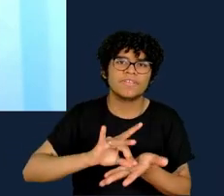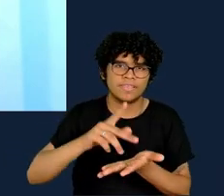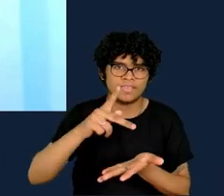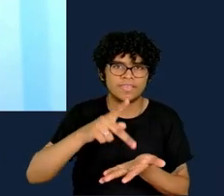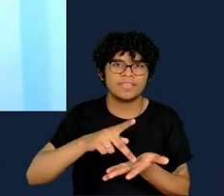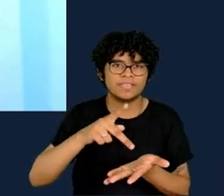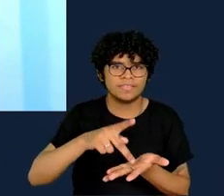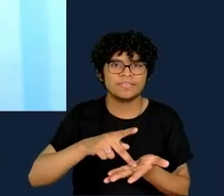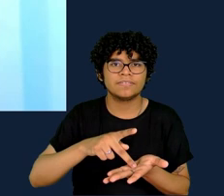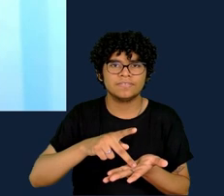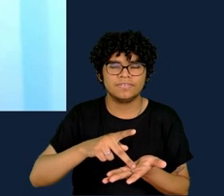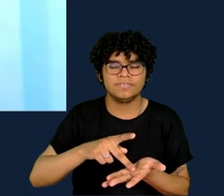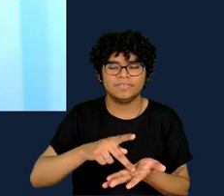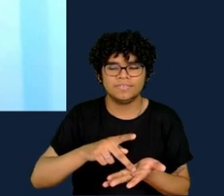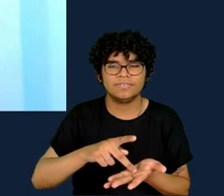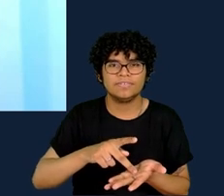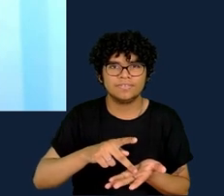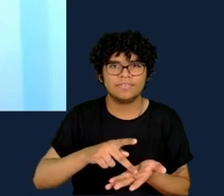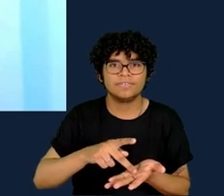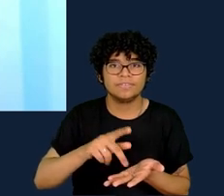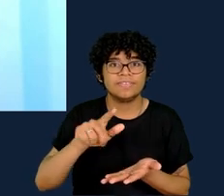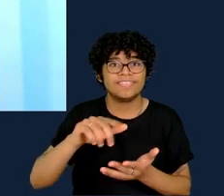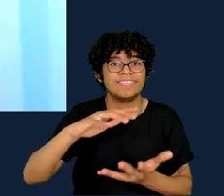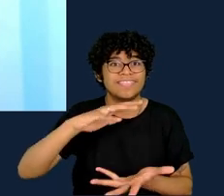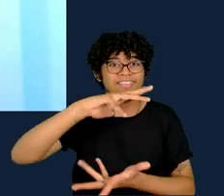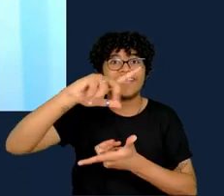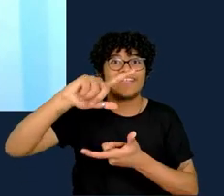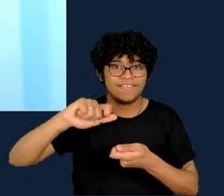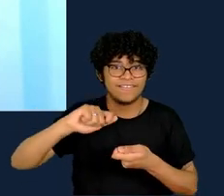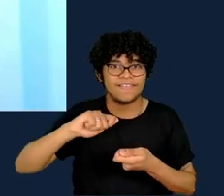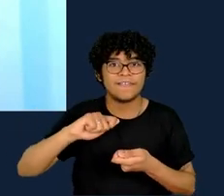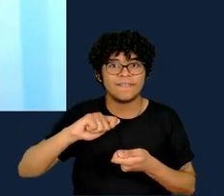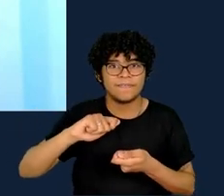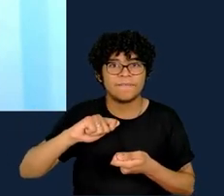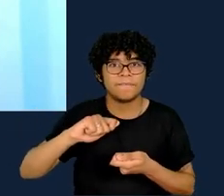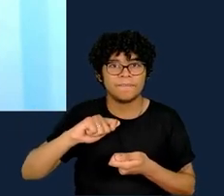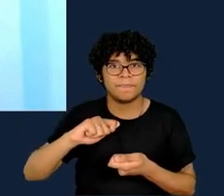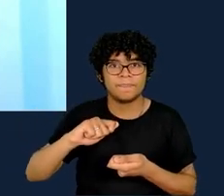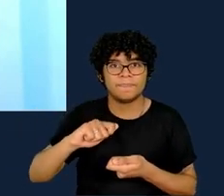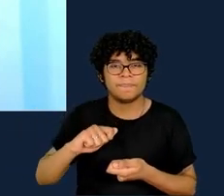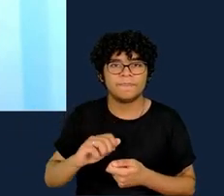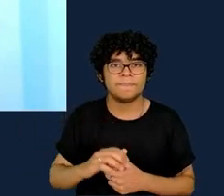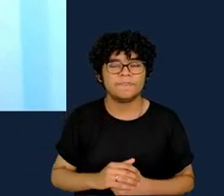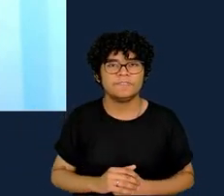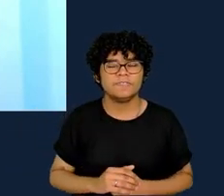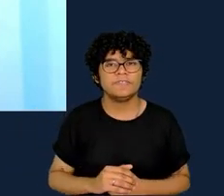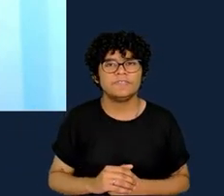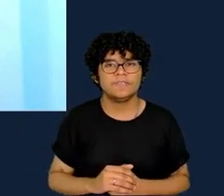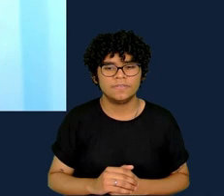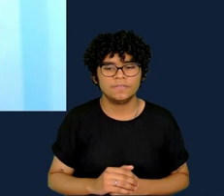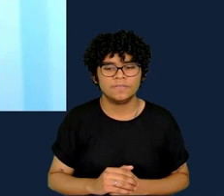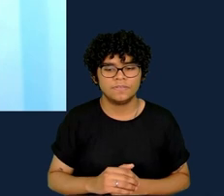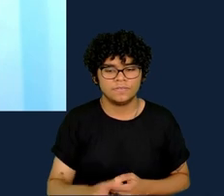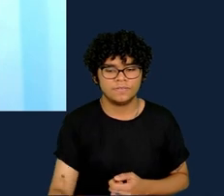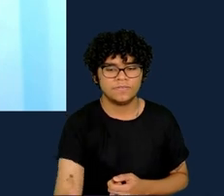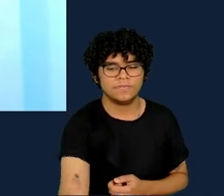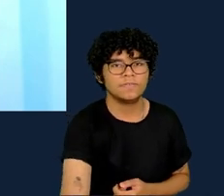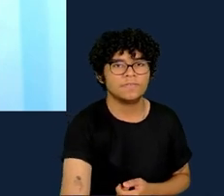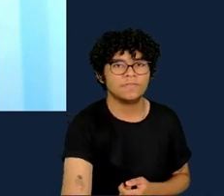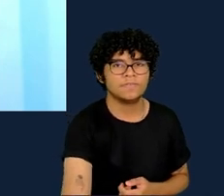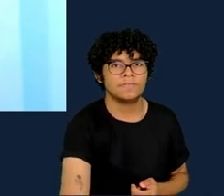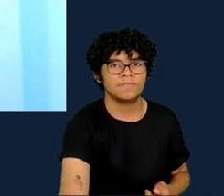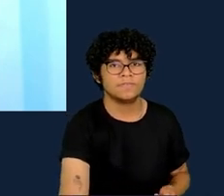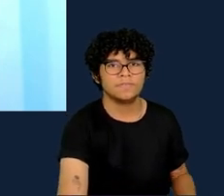não são ao mesmo tempo locais nem globais, né? Elas sempre estão se interagindo, esses dois níveis.